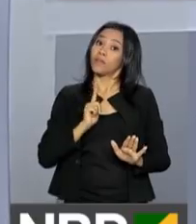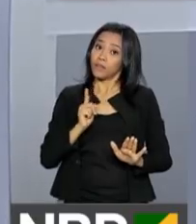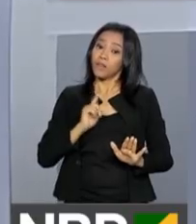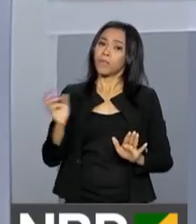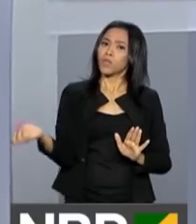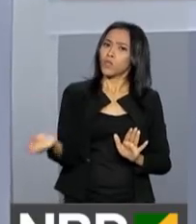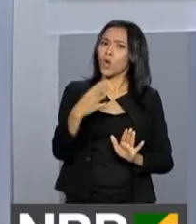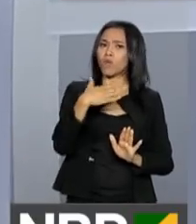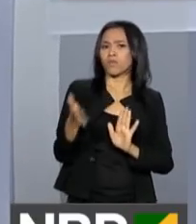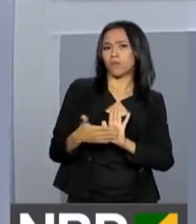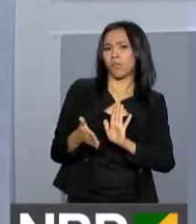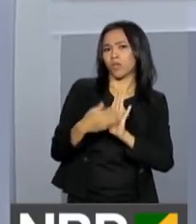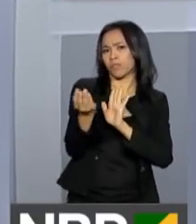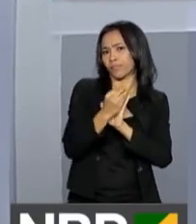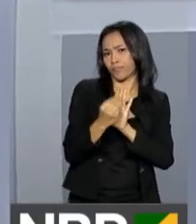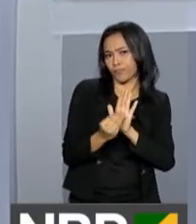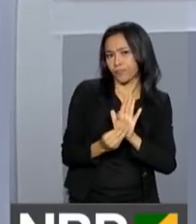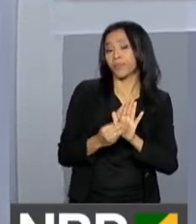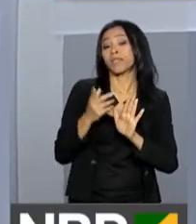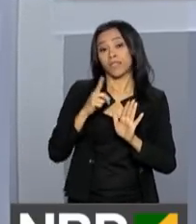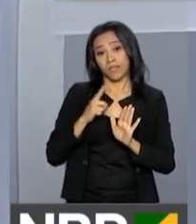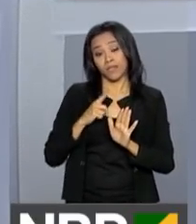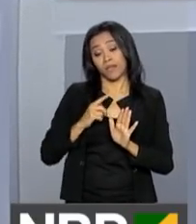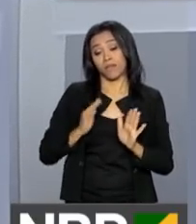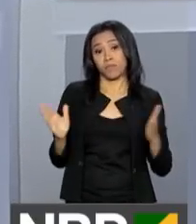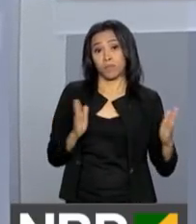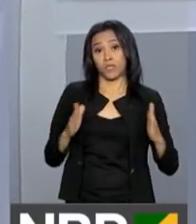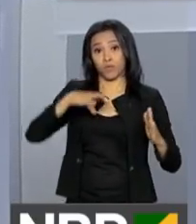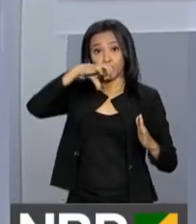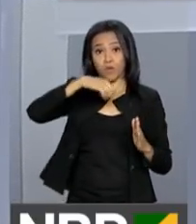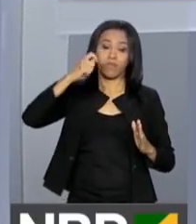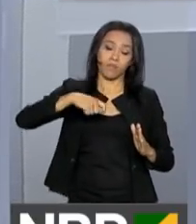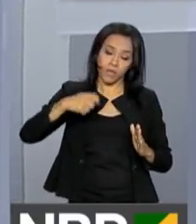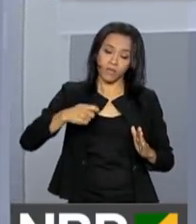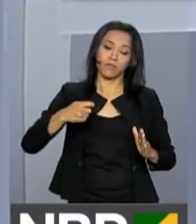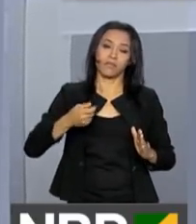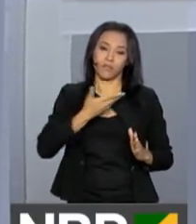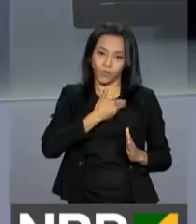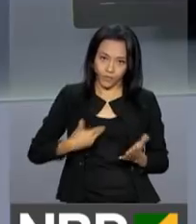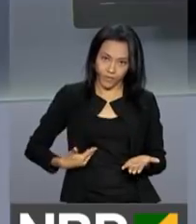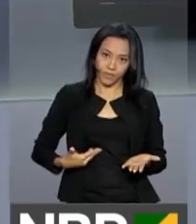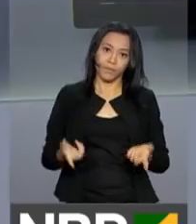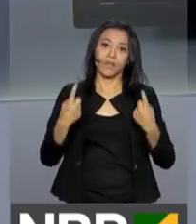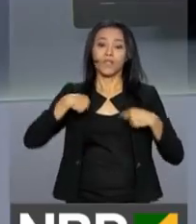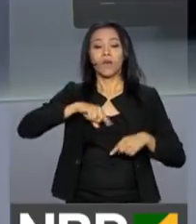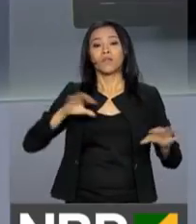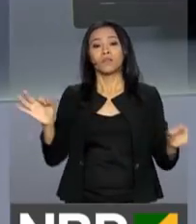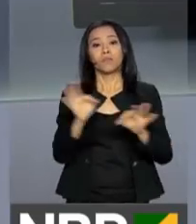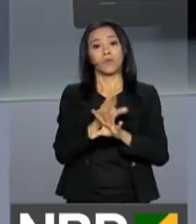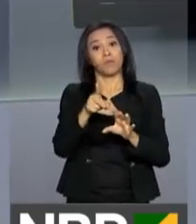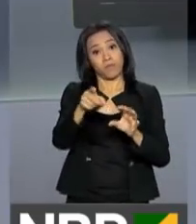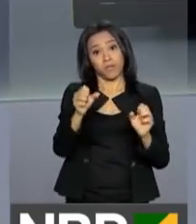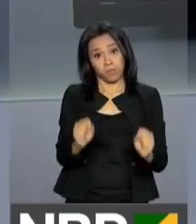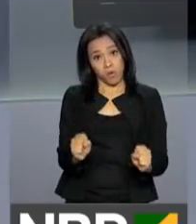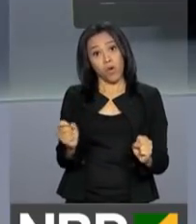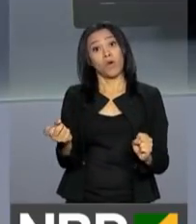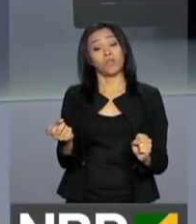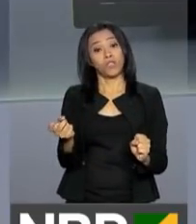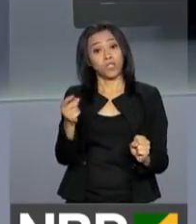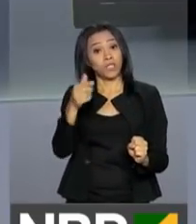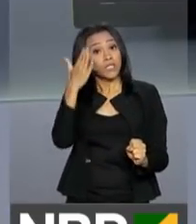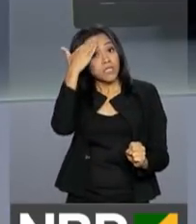novos programas e iniciativas uma vez que ainda há pela frente cerca de nove meses de governo e nós ficamos por aqui mas você pode